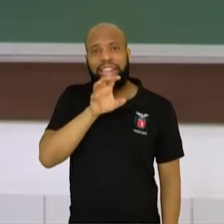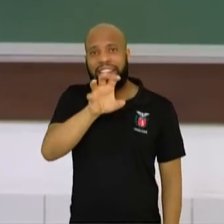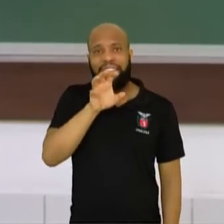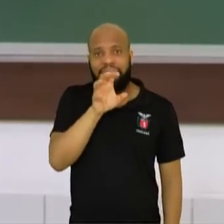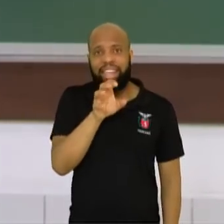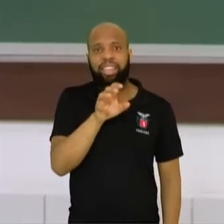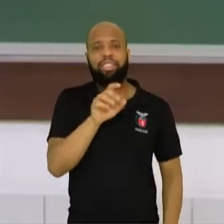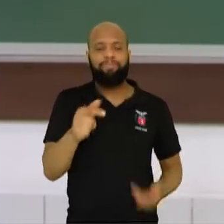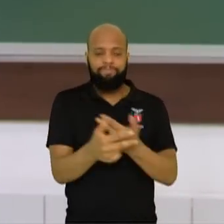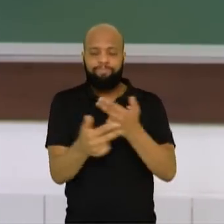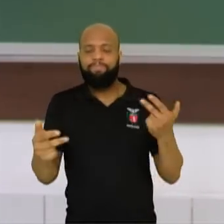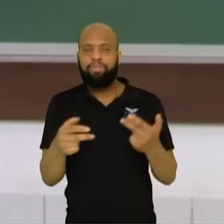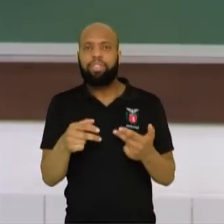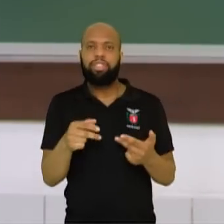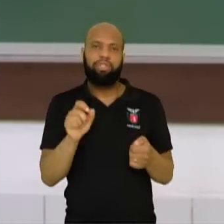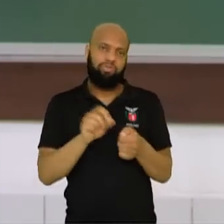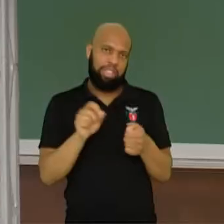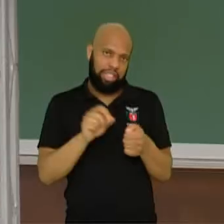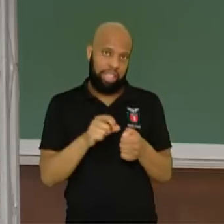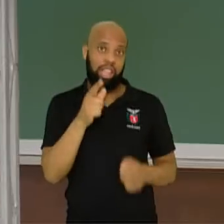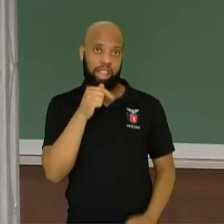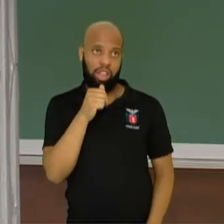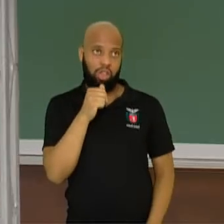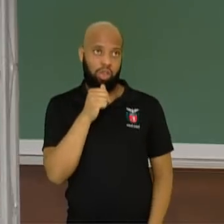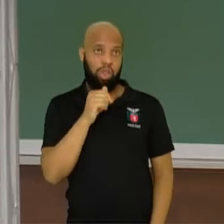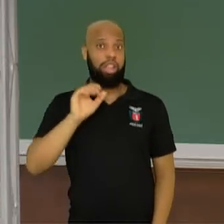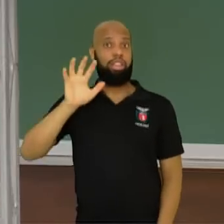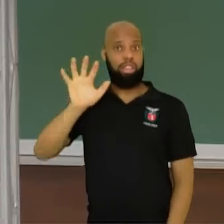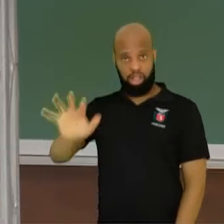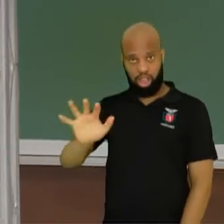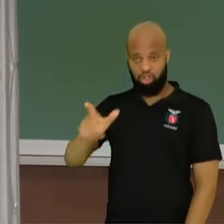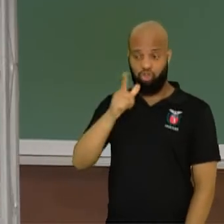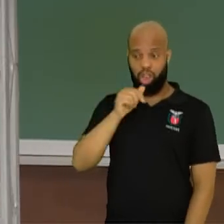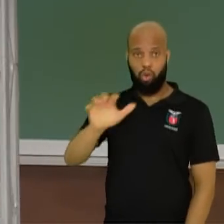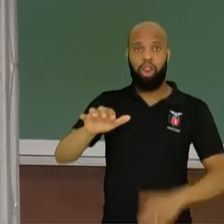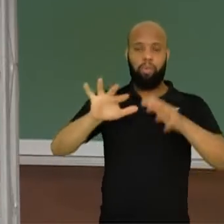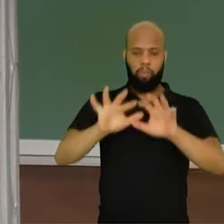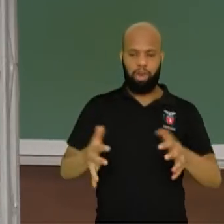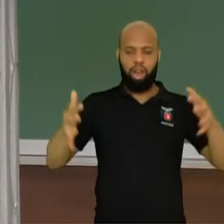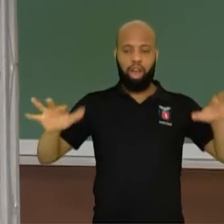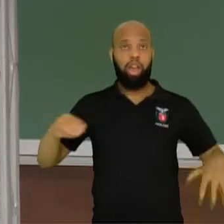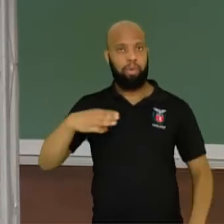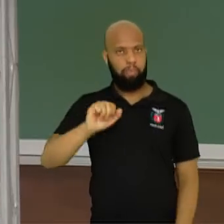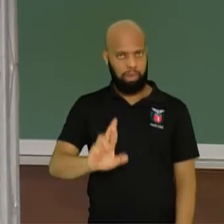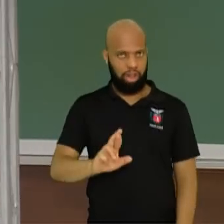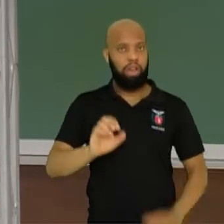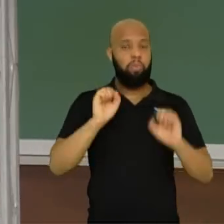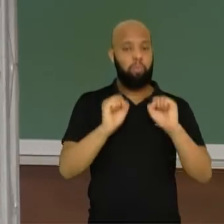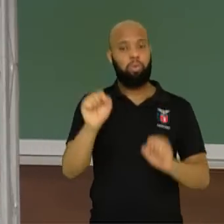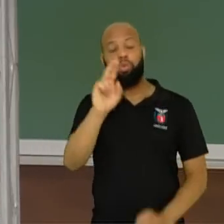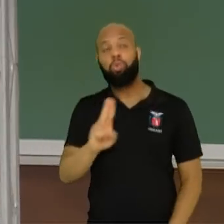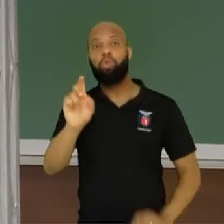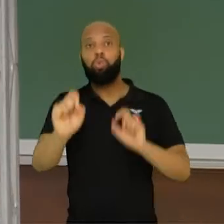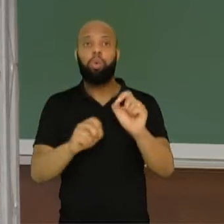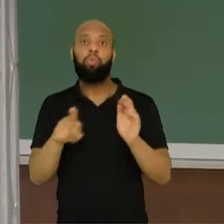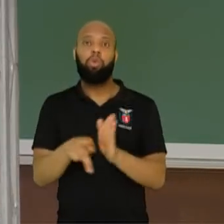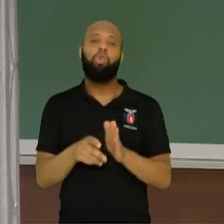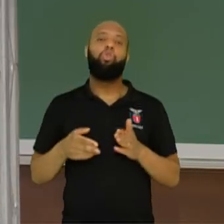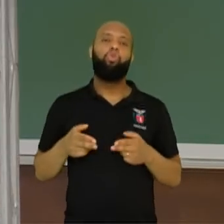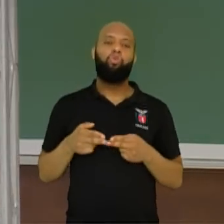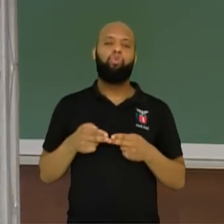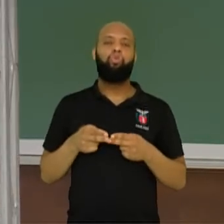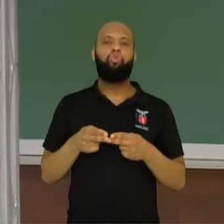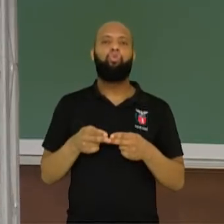somente 2,5% da água restante no nosso planeta apresenta concentrações menores